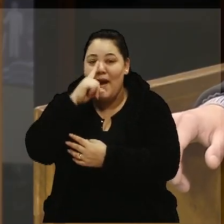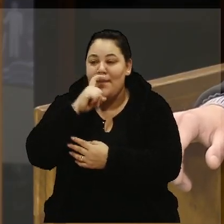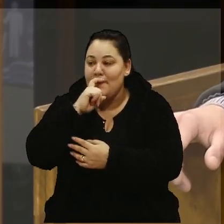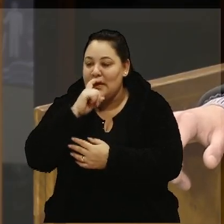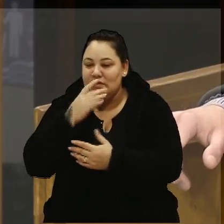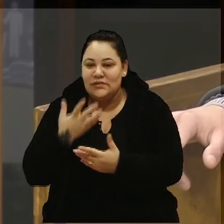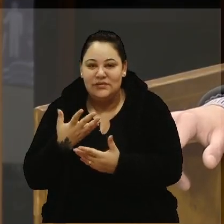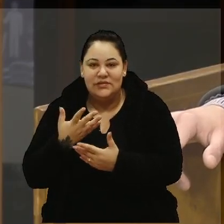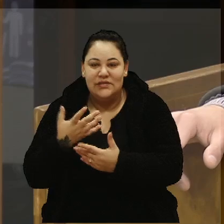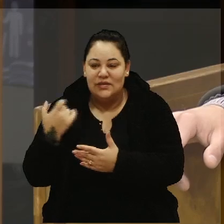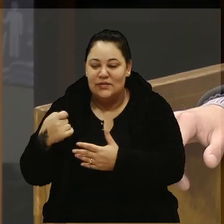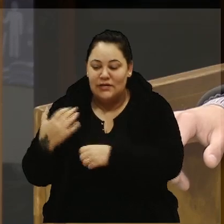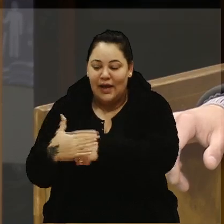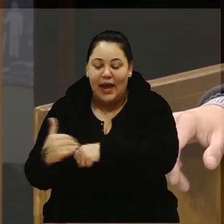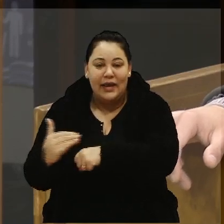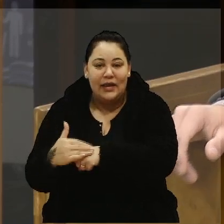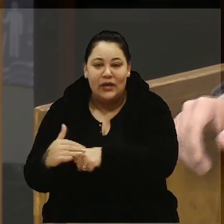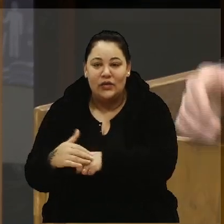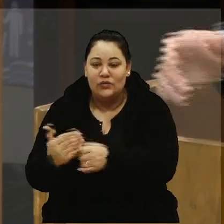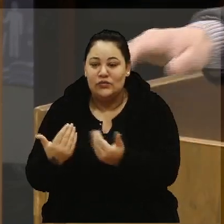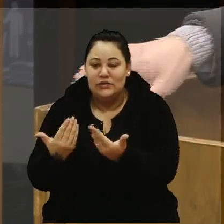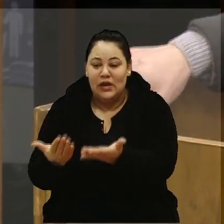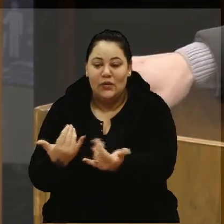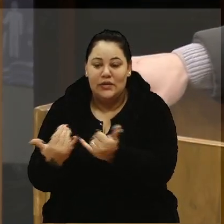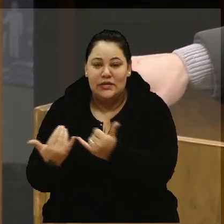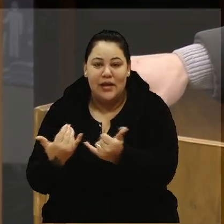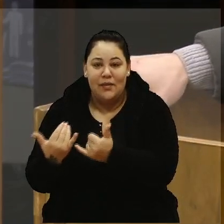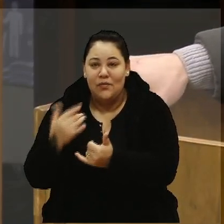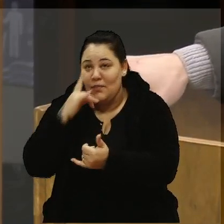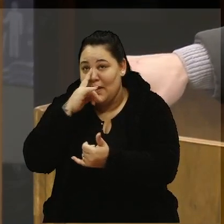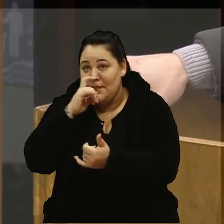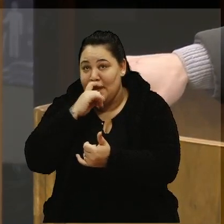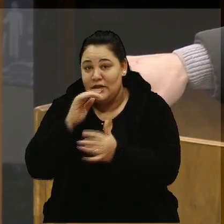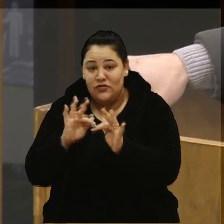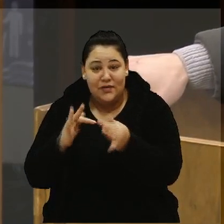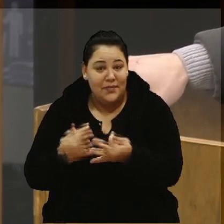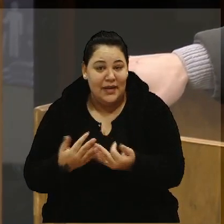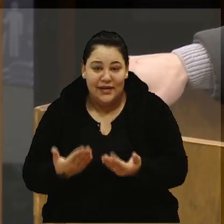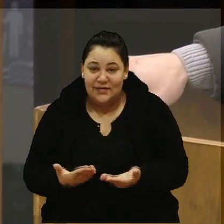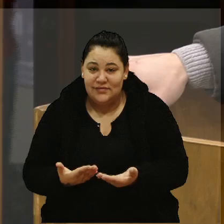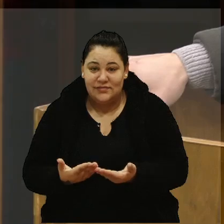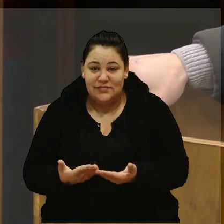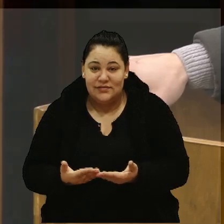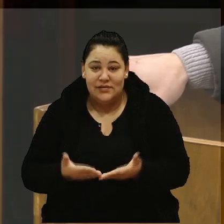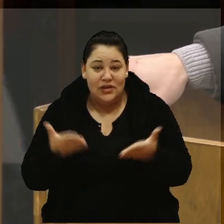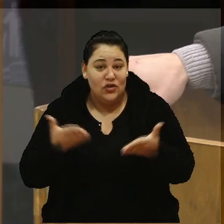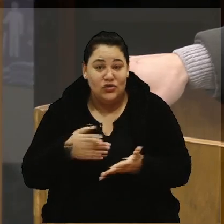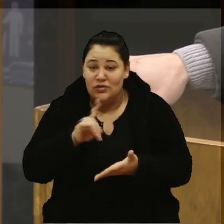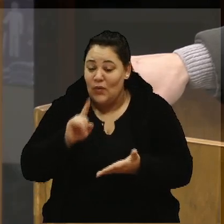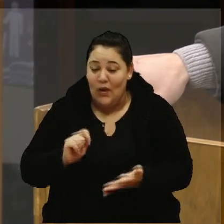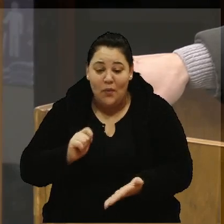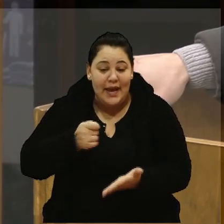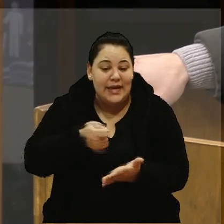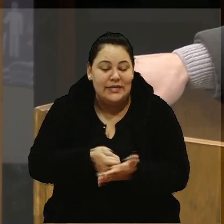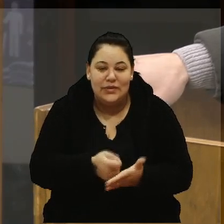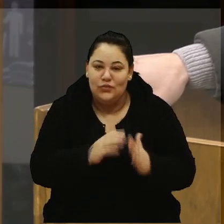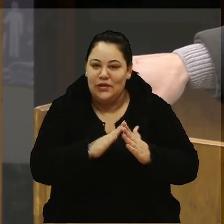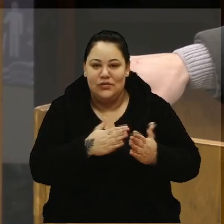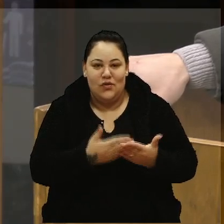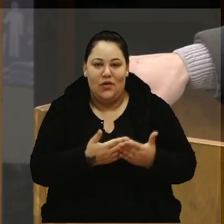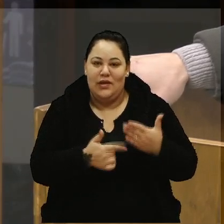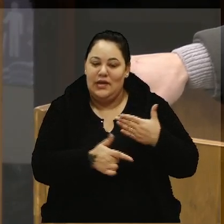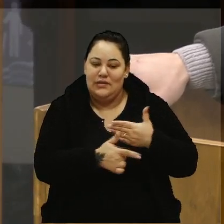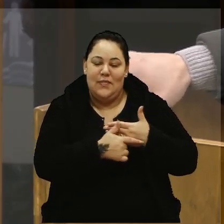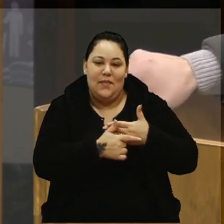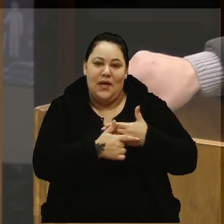estão tendo que ser o exemplo como pais de famílias. E hoje não é dever da escola.